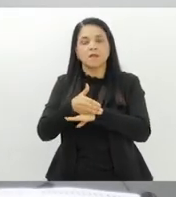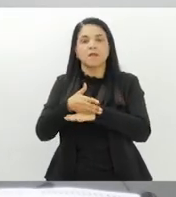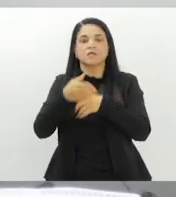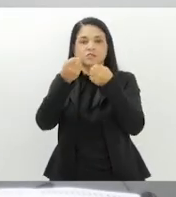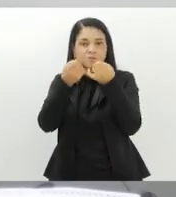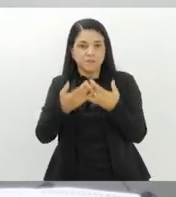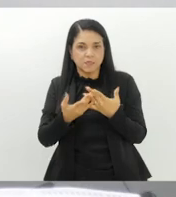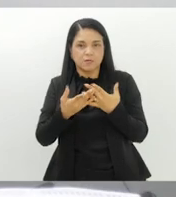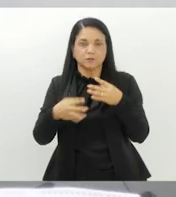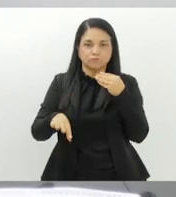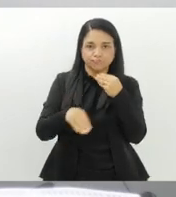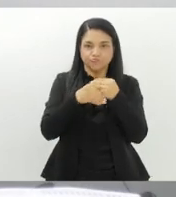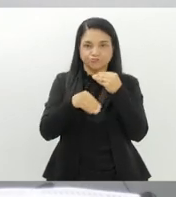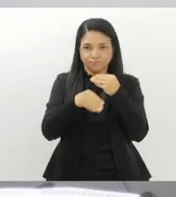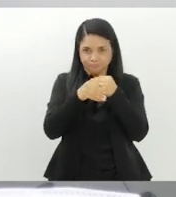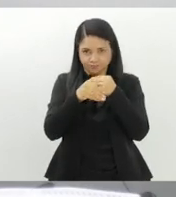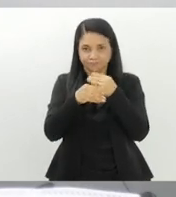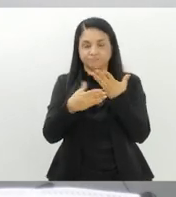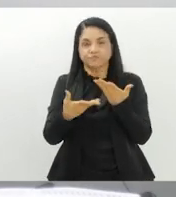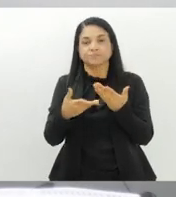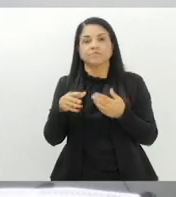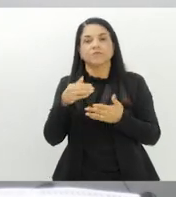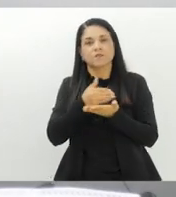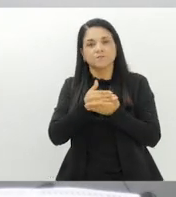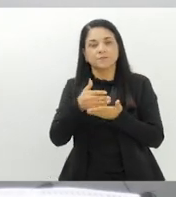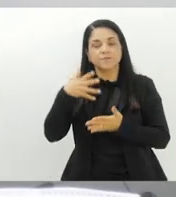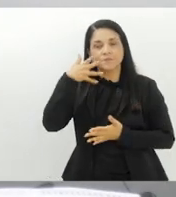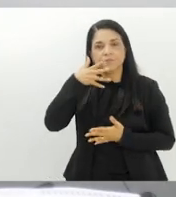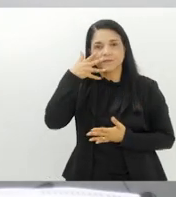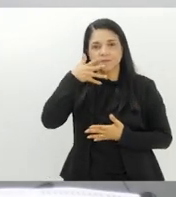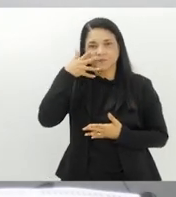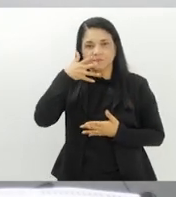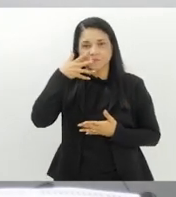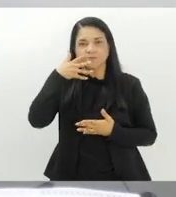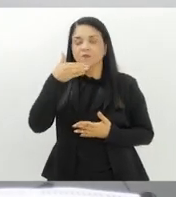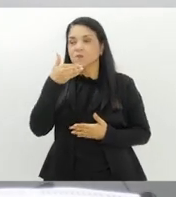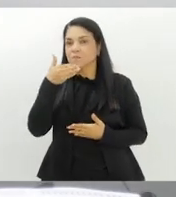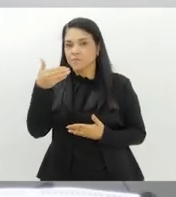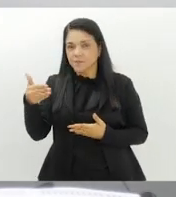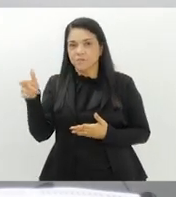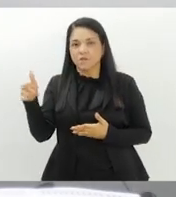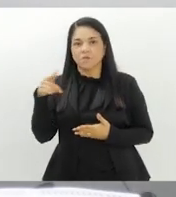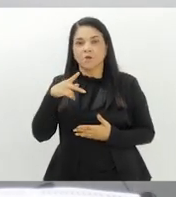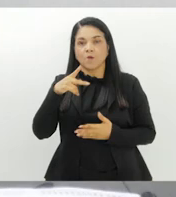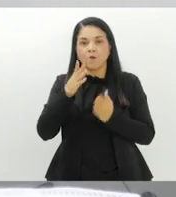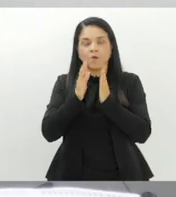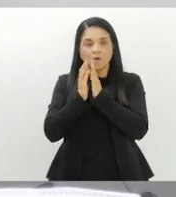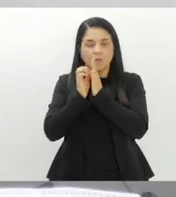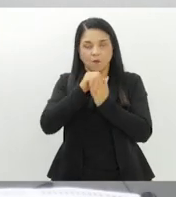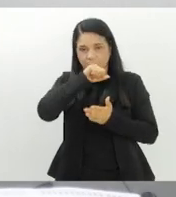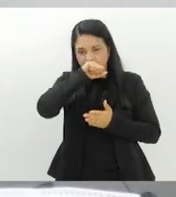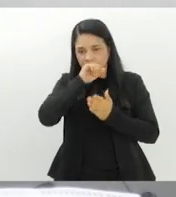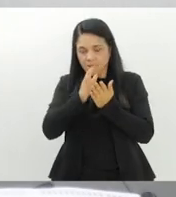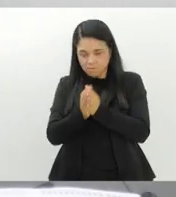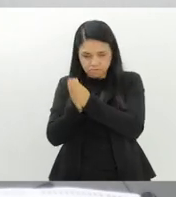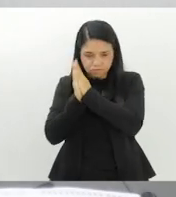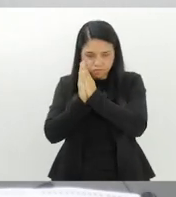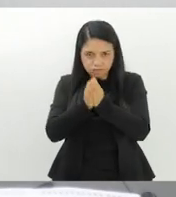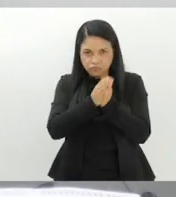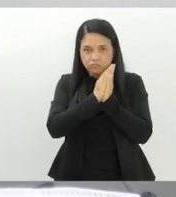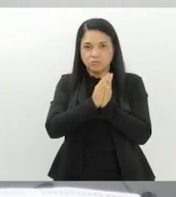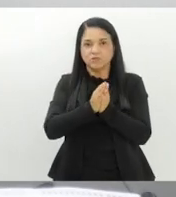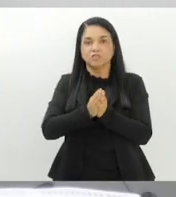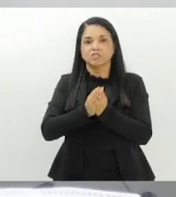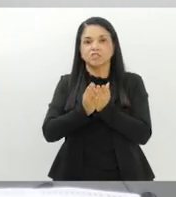melhor. Então, dando início aqui às falas da mesa, eu peço para o pai Marcelo Xangô, presidente estadual